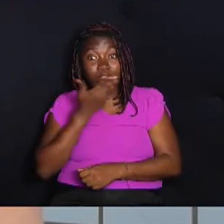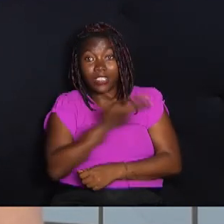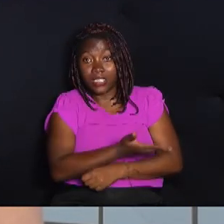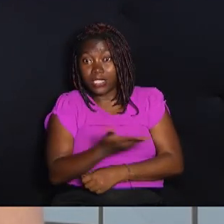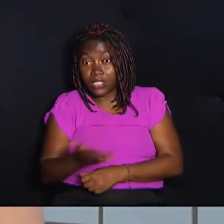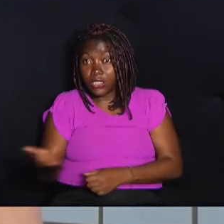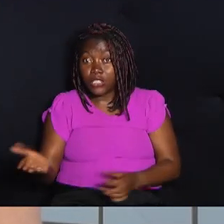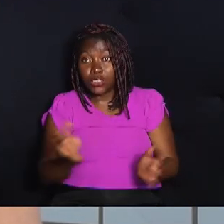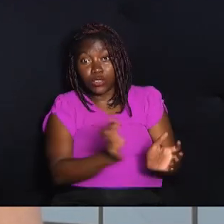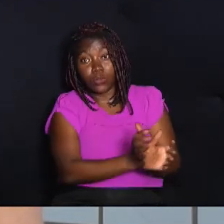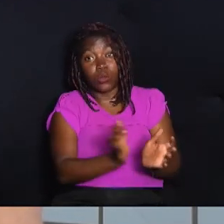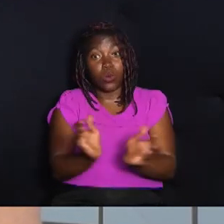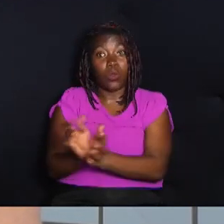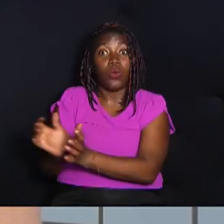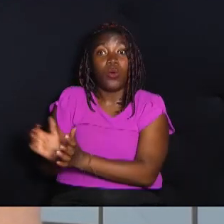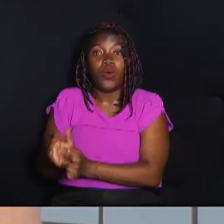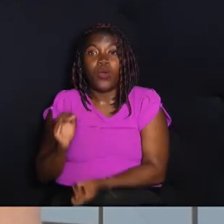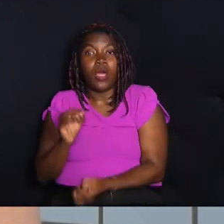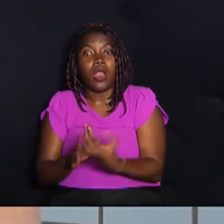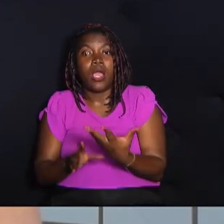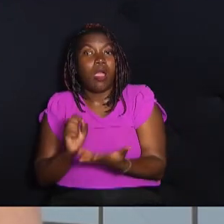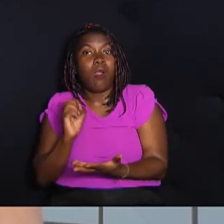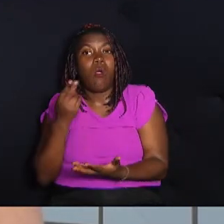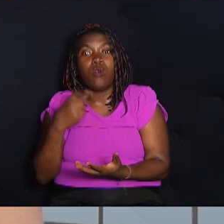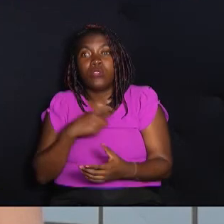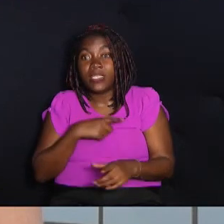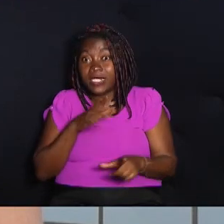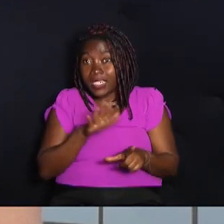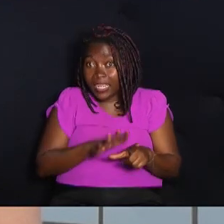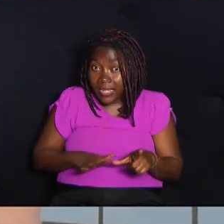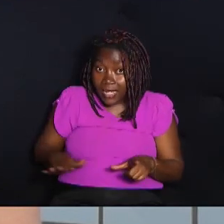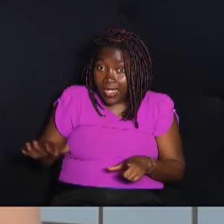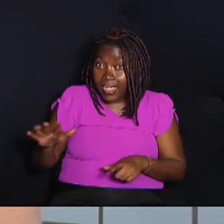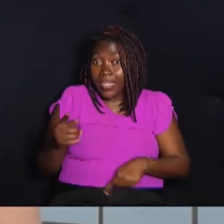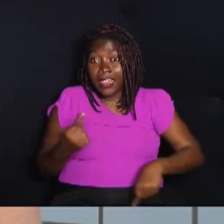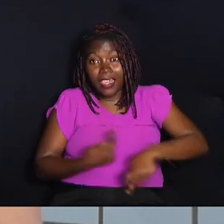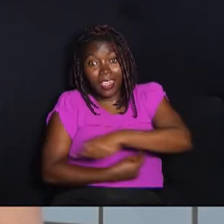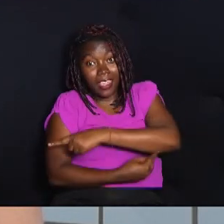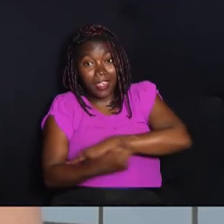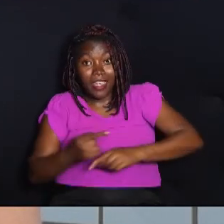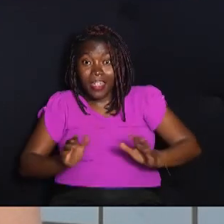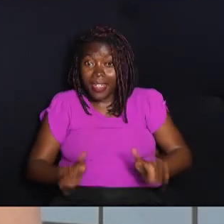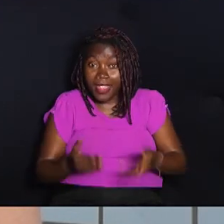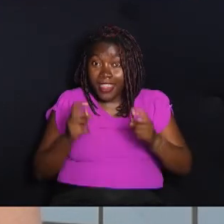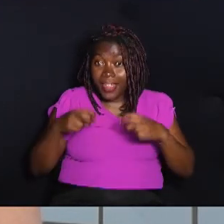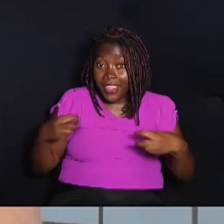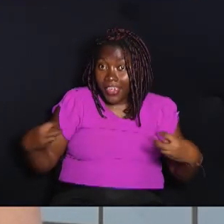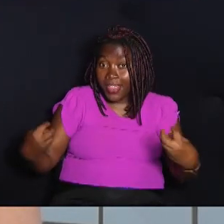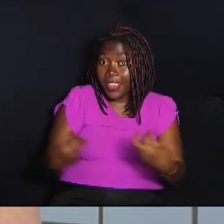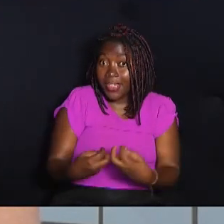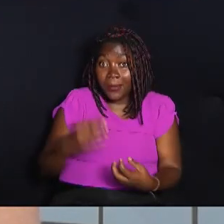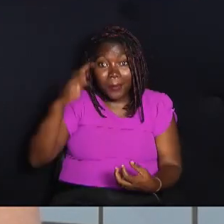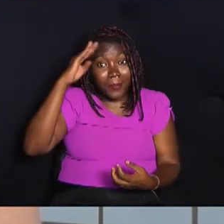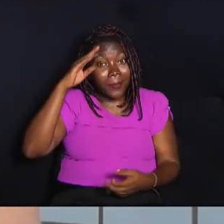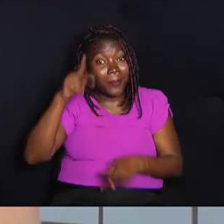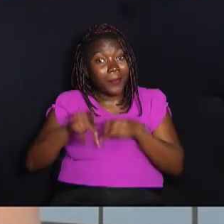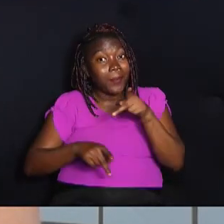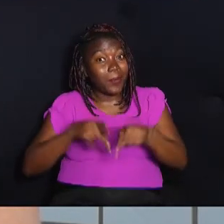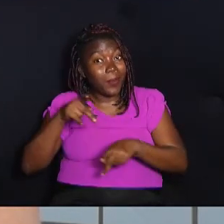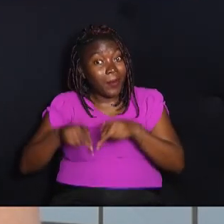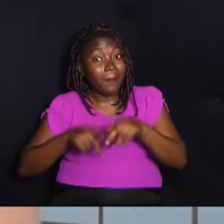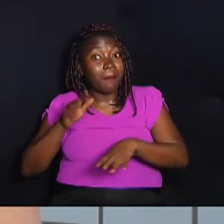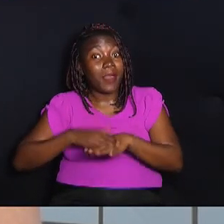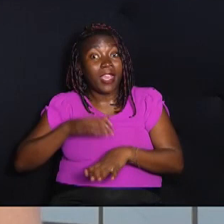né, criar ou ter um ambiente para fazer essa roda de conversa, principalmente na população mais